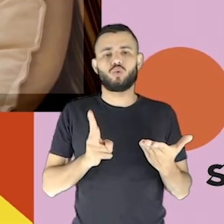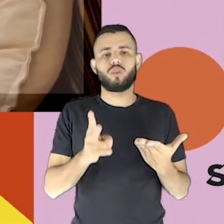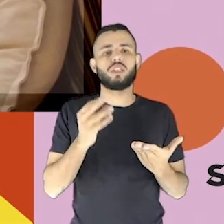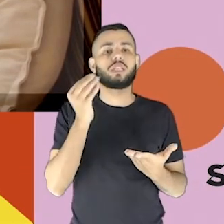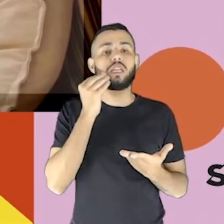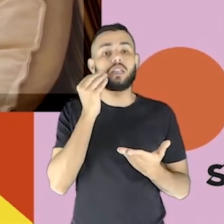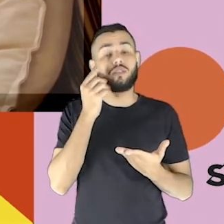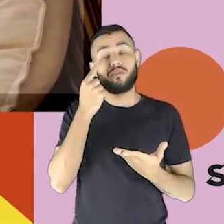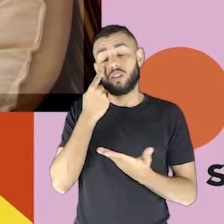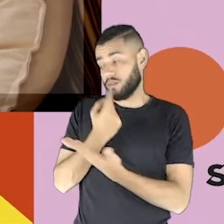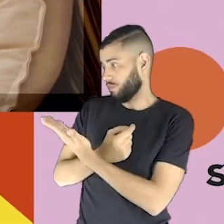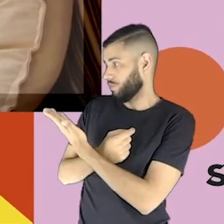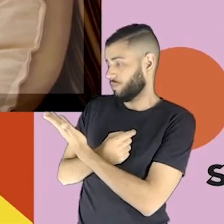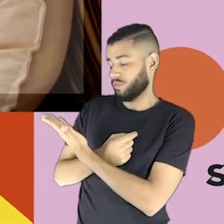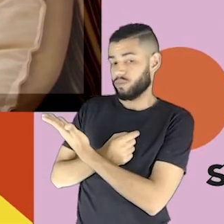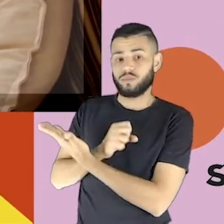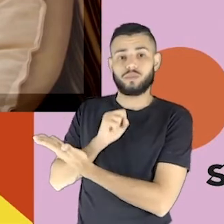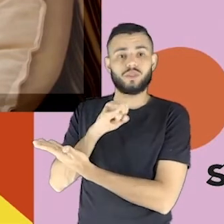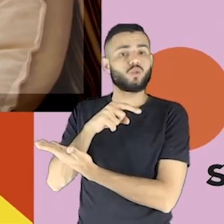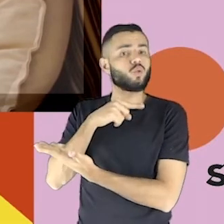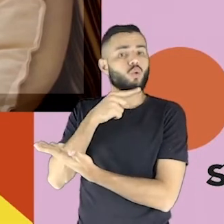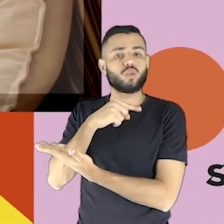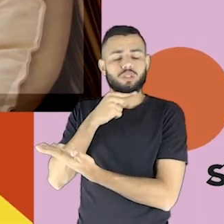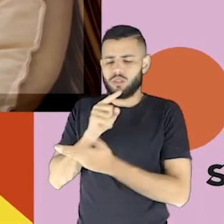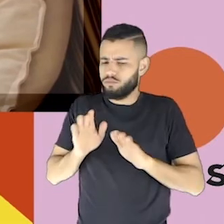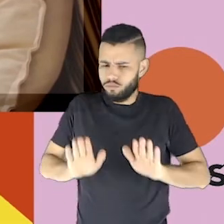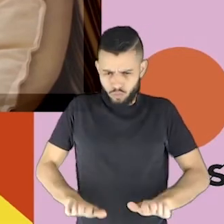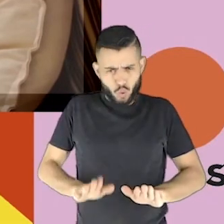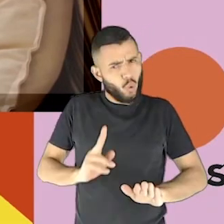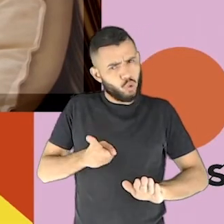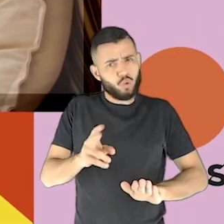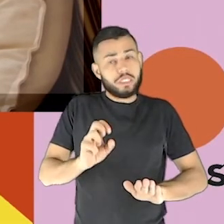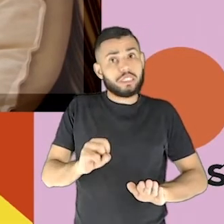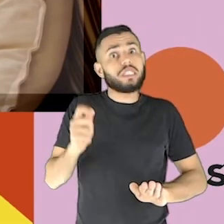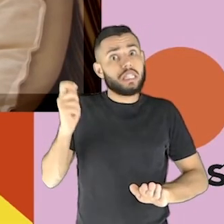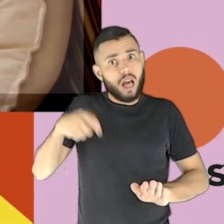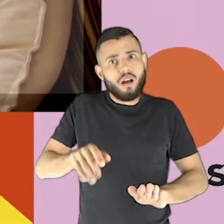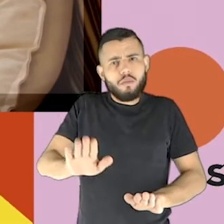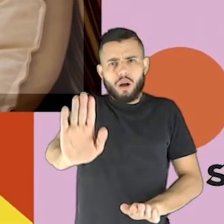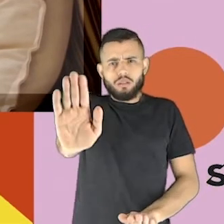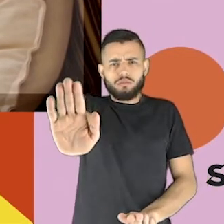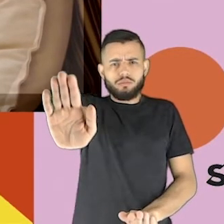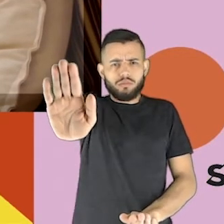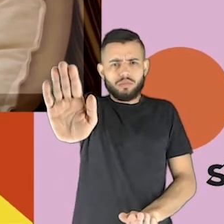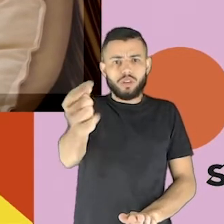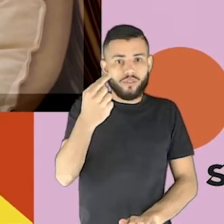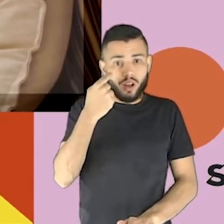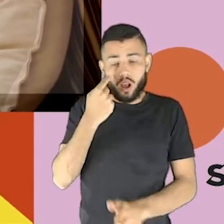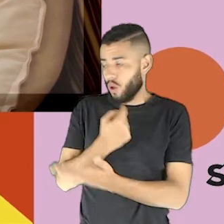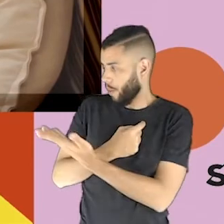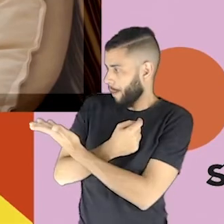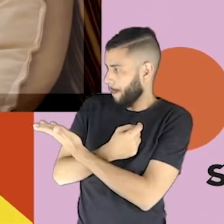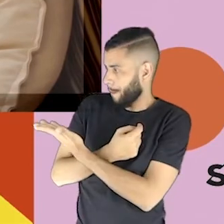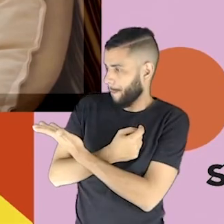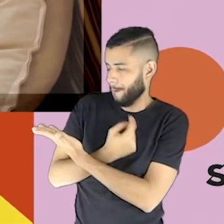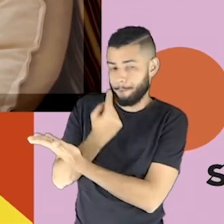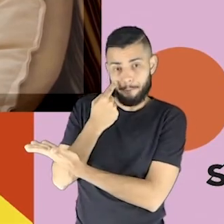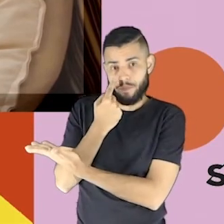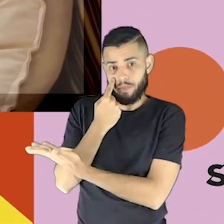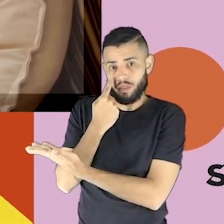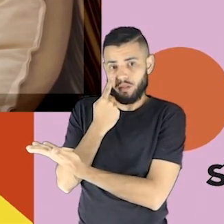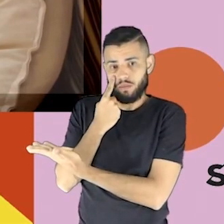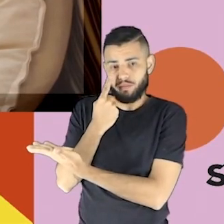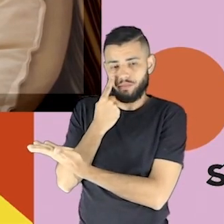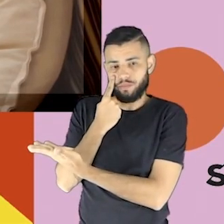esquerdo à frente. Se não der, traga a mão no chão. Se der, cresce lá para frente e lá para trás. E continua olhando para o chão. Cabeça alinhada com a